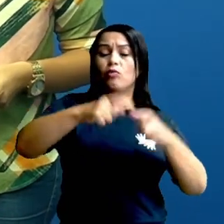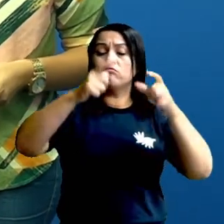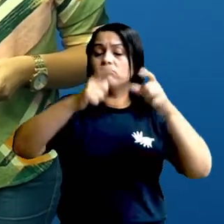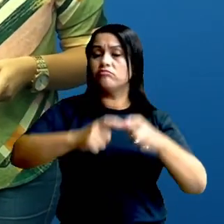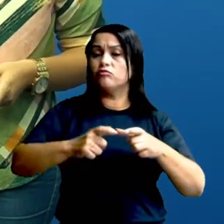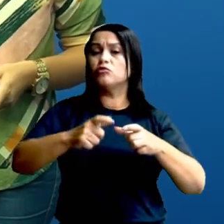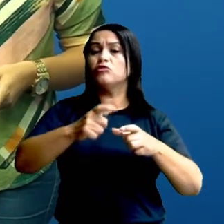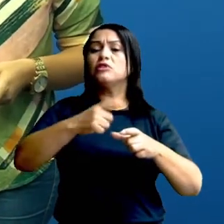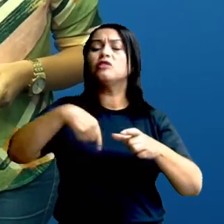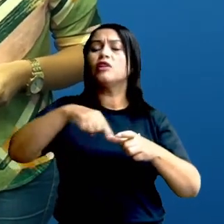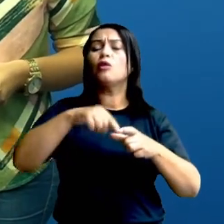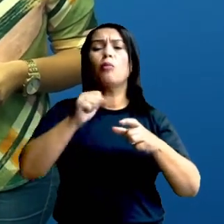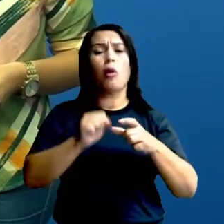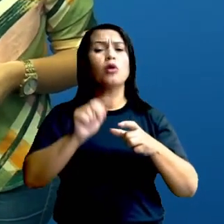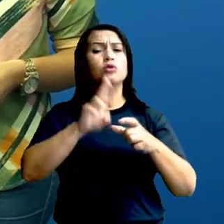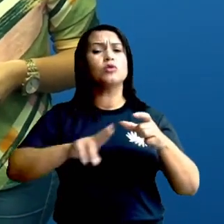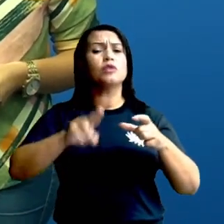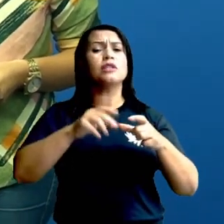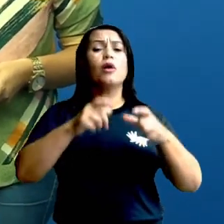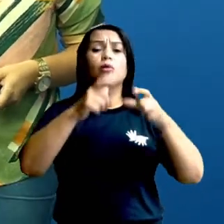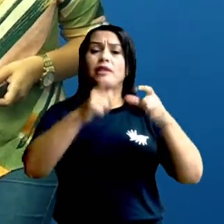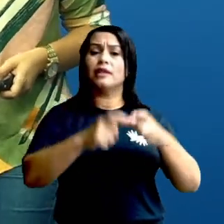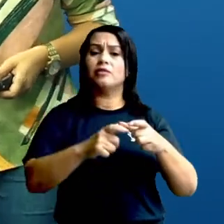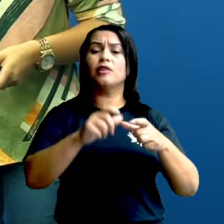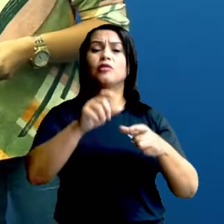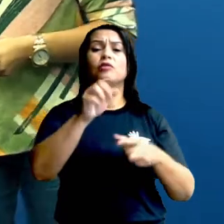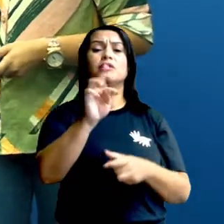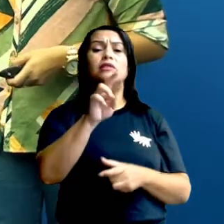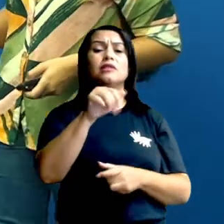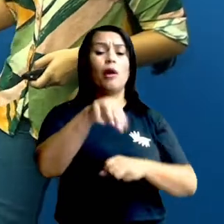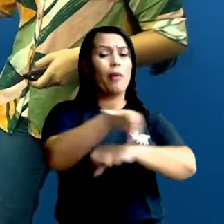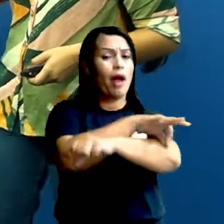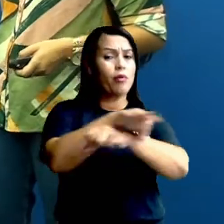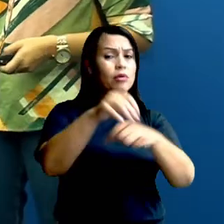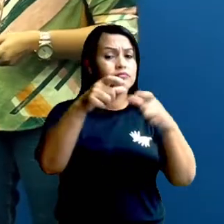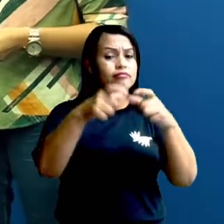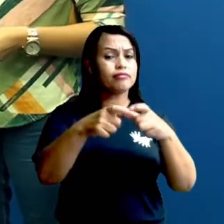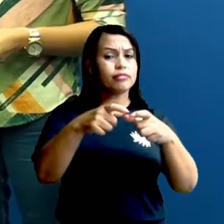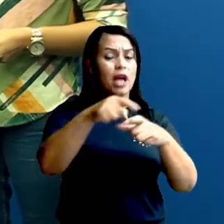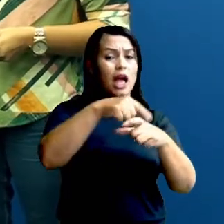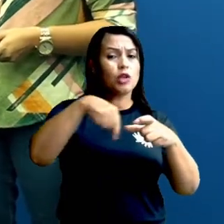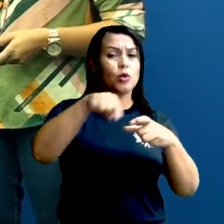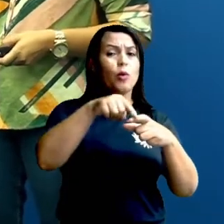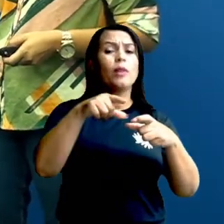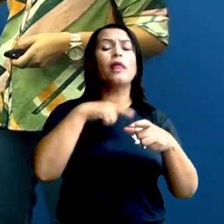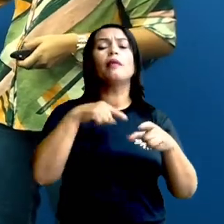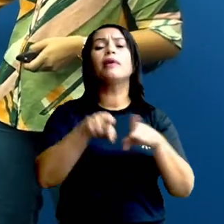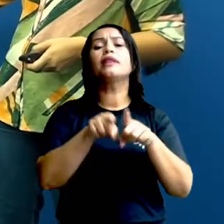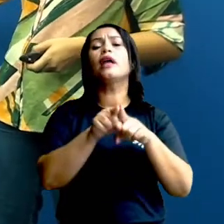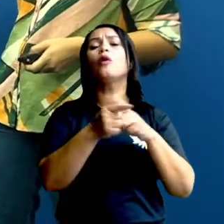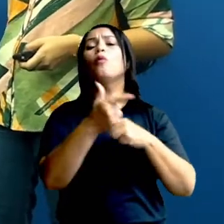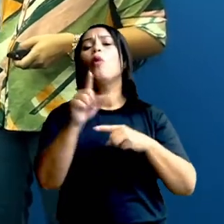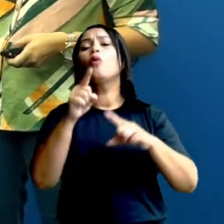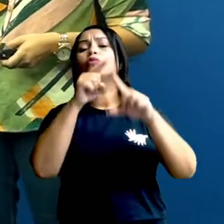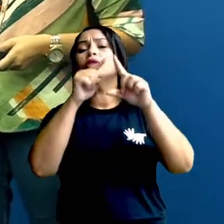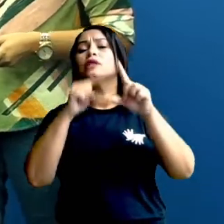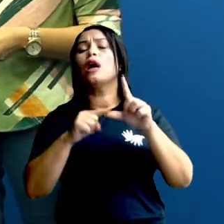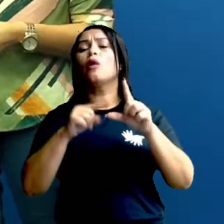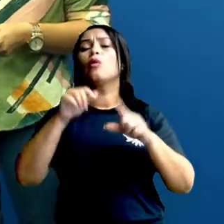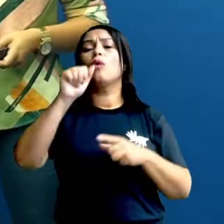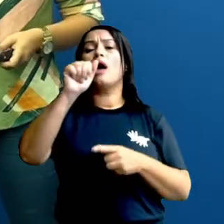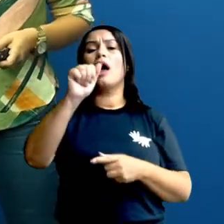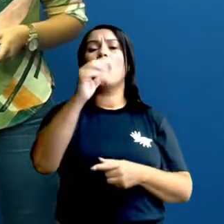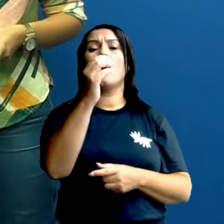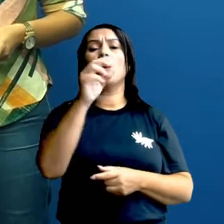medida dos ângulos nós usamos o transferidor Tá certo e aqui eu tenho um triângulo acutângulo só tem